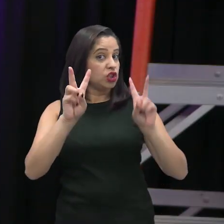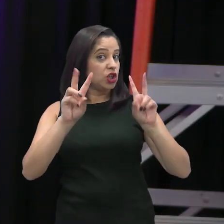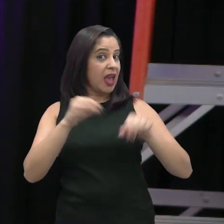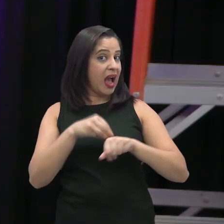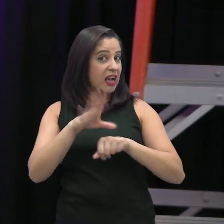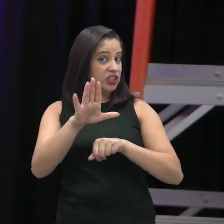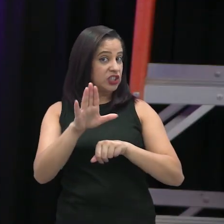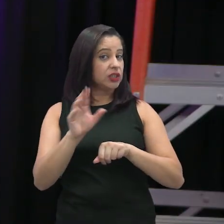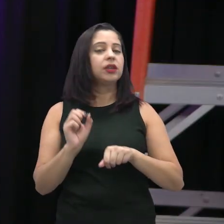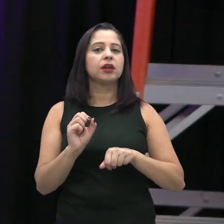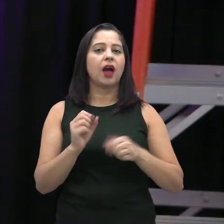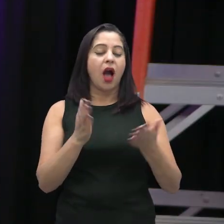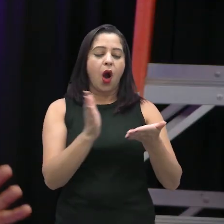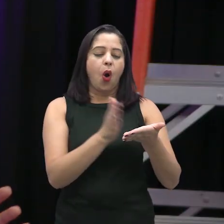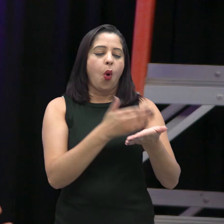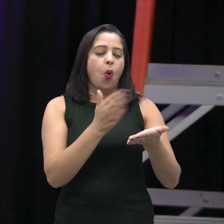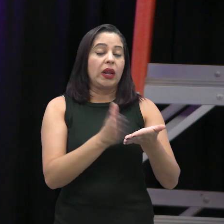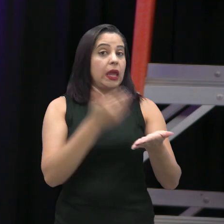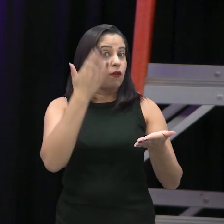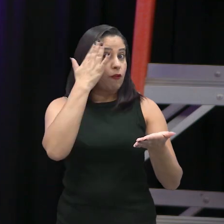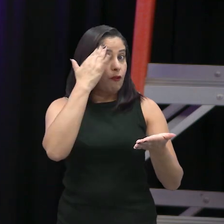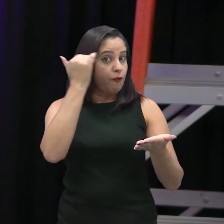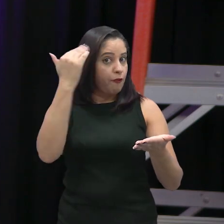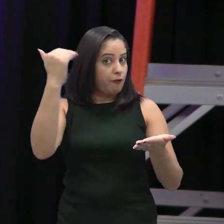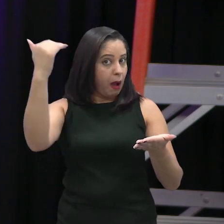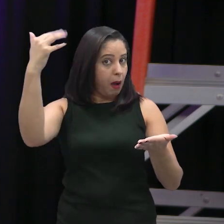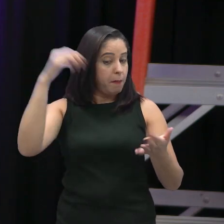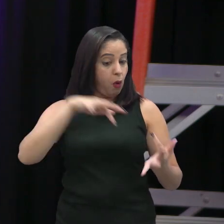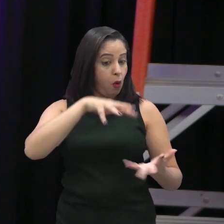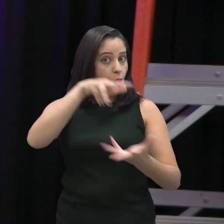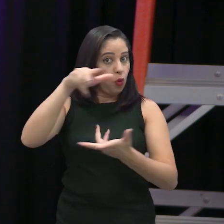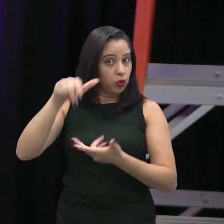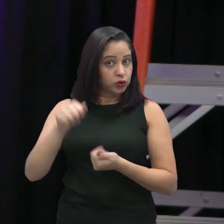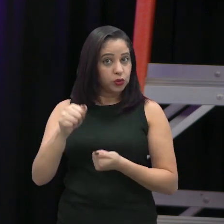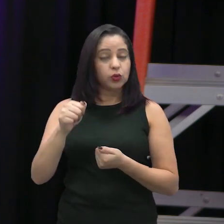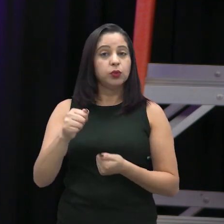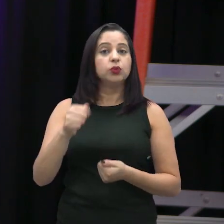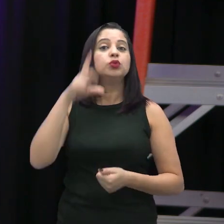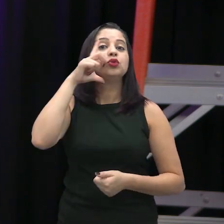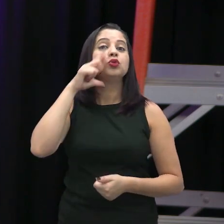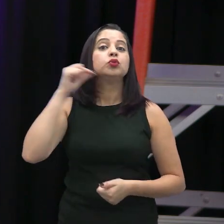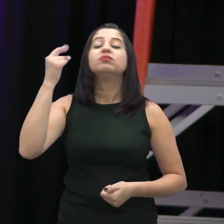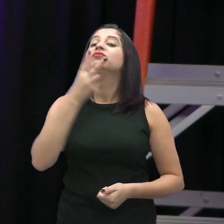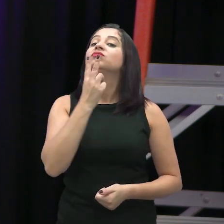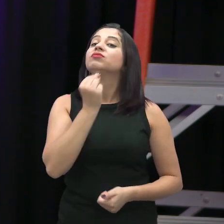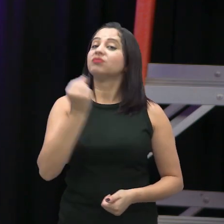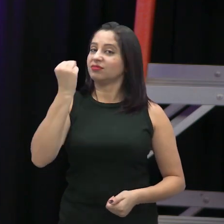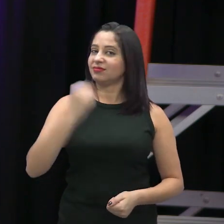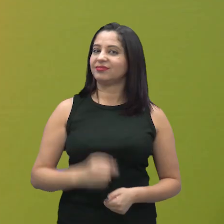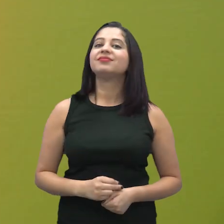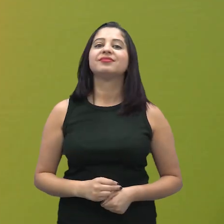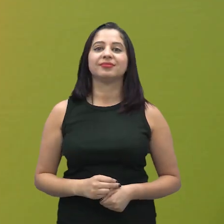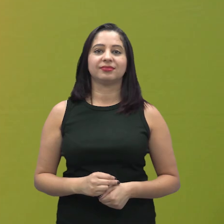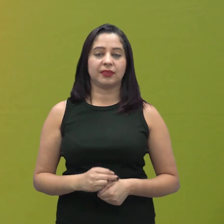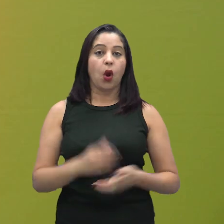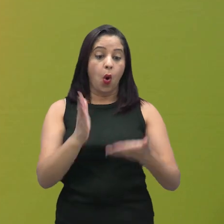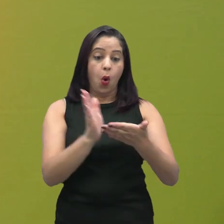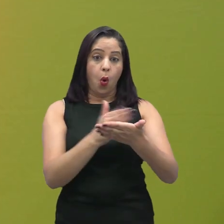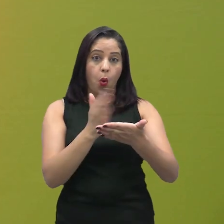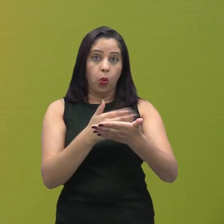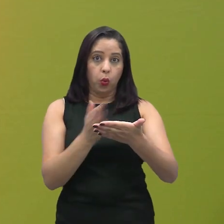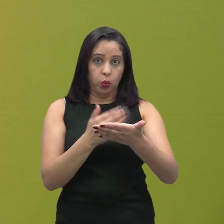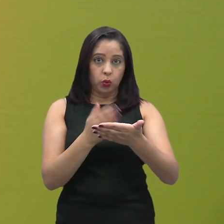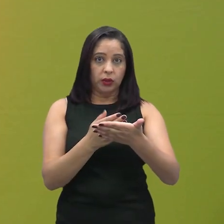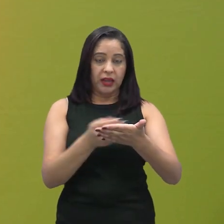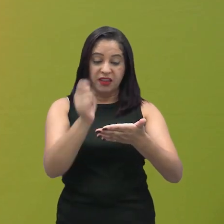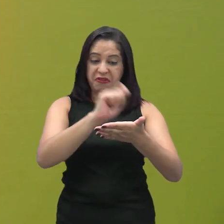a dica é um dos maiores clássicos da literatura mundial, Dom Quixote, de Miguel Cervantes. Isso aí, a obra foi